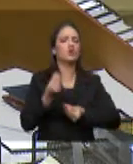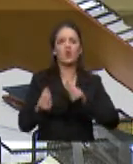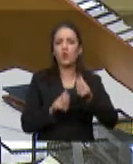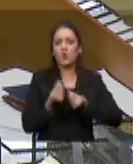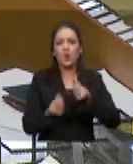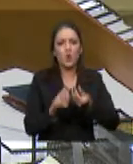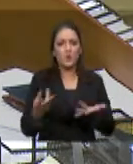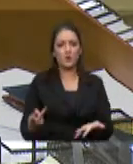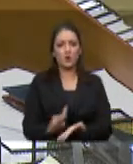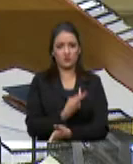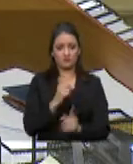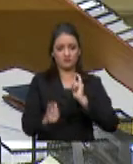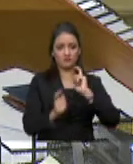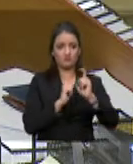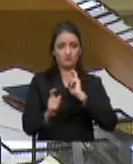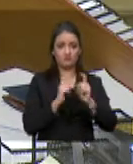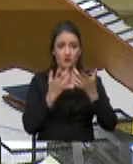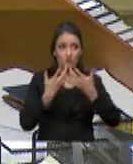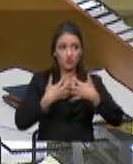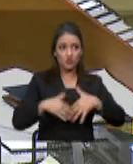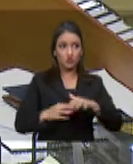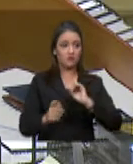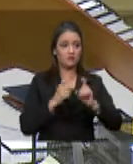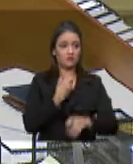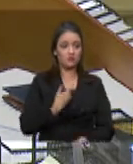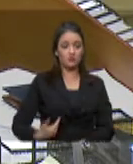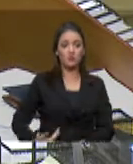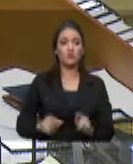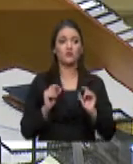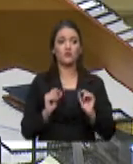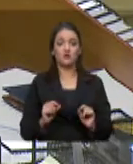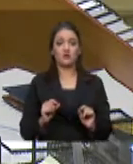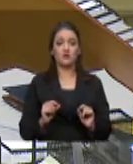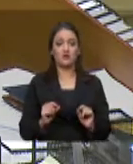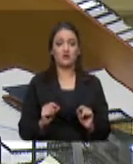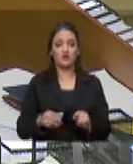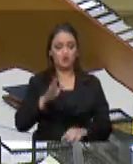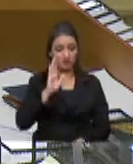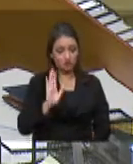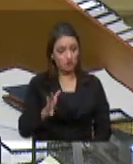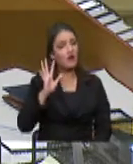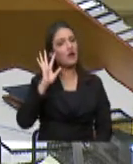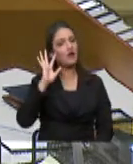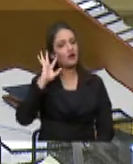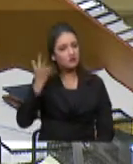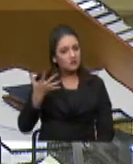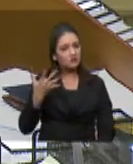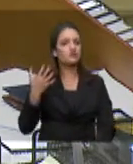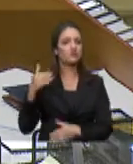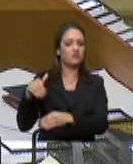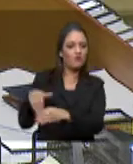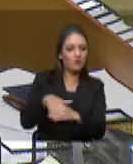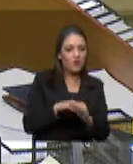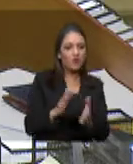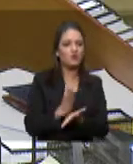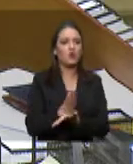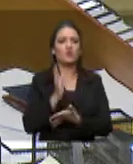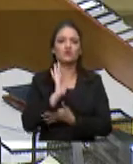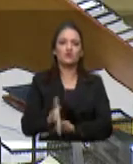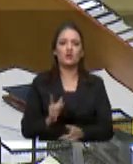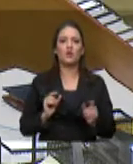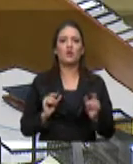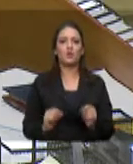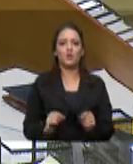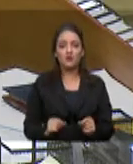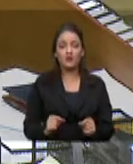dia da administração pública brasileira, em que já consignamos, e alguns votos foram dessa forma, e muito provavelmente todos,